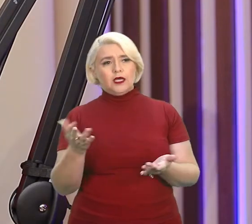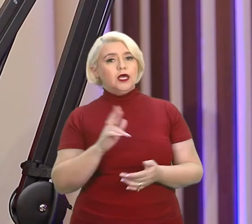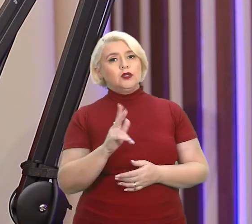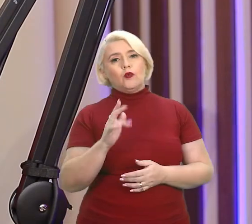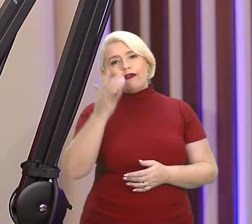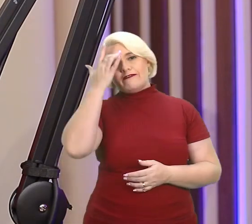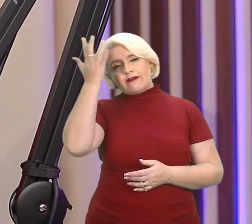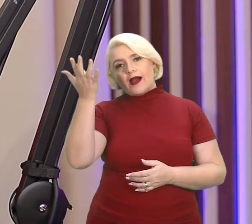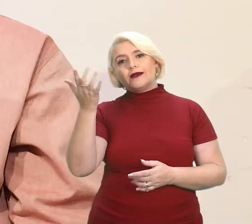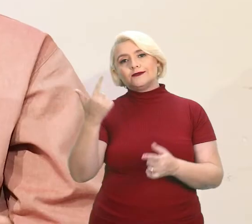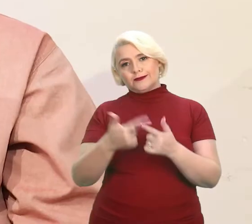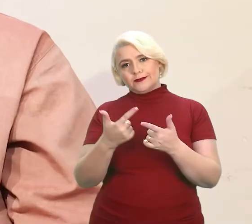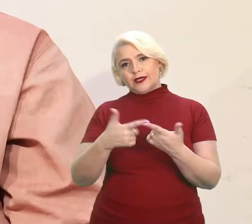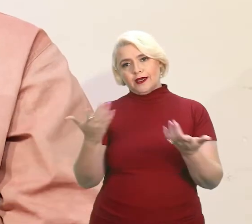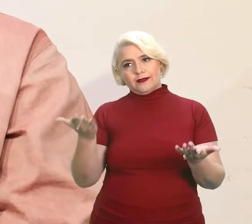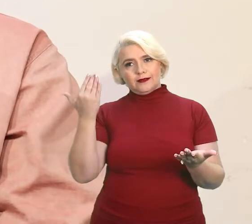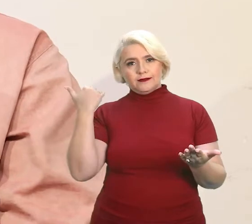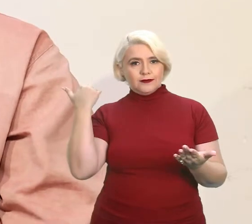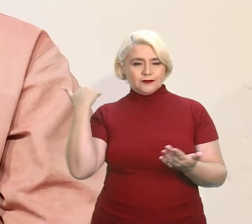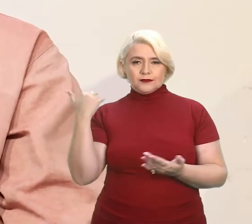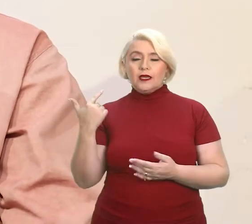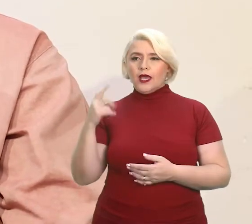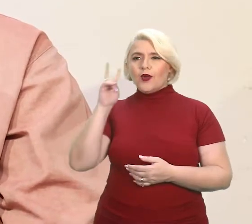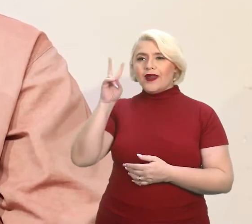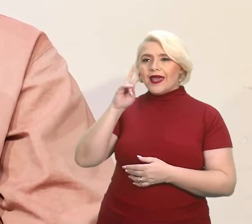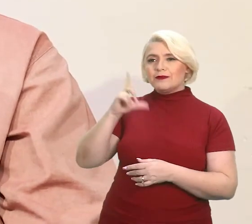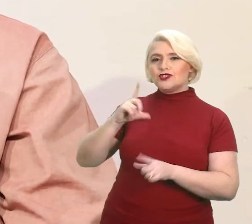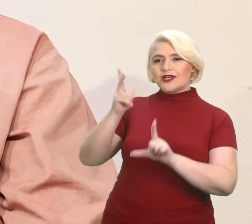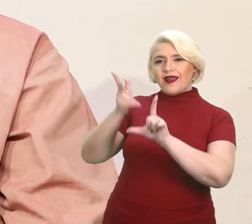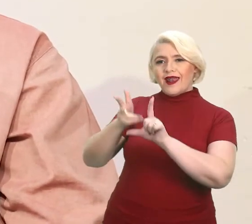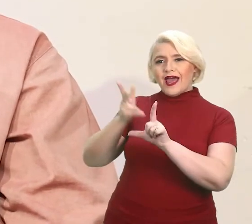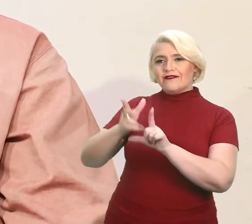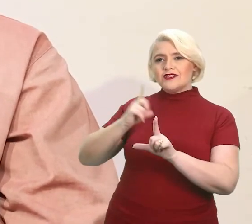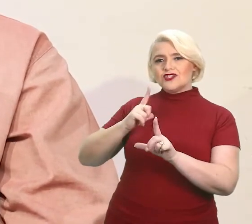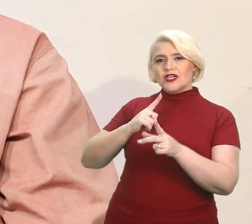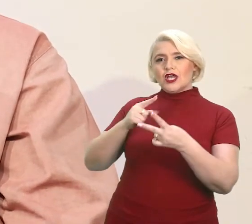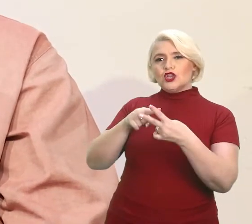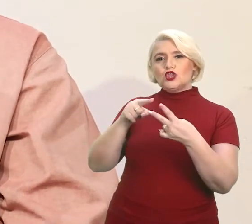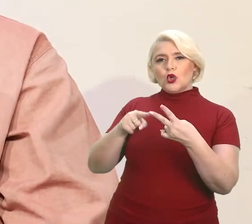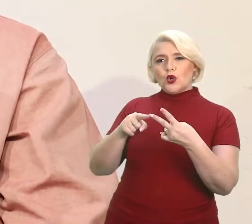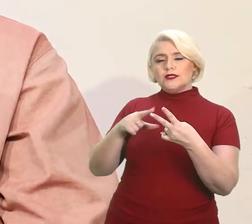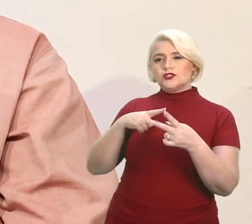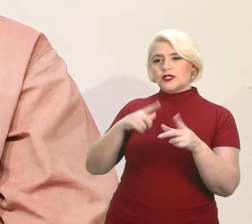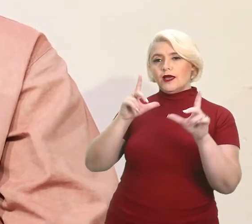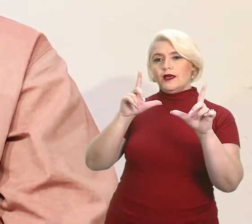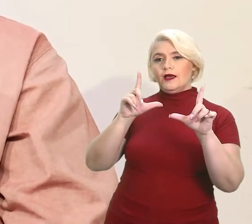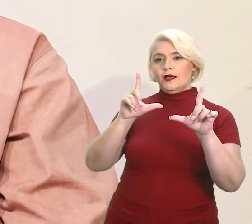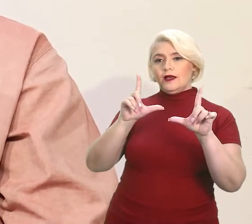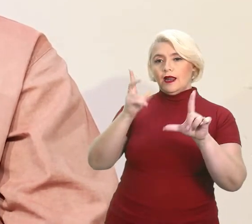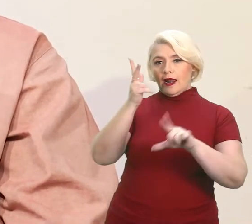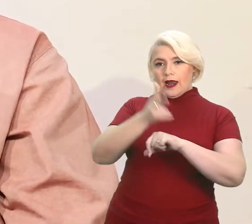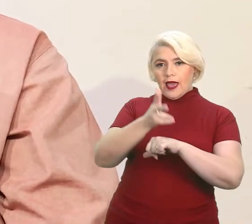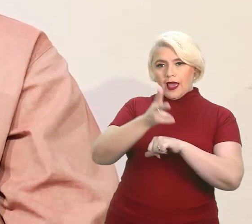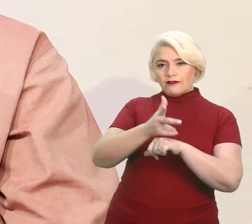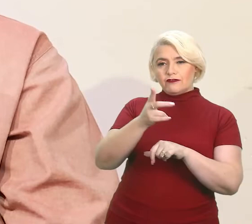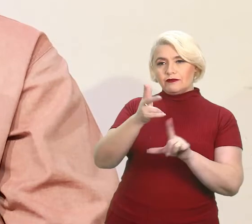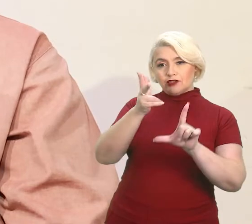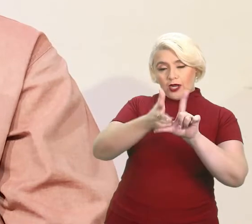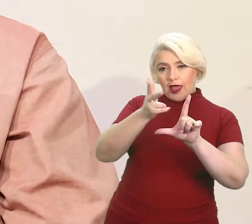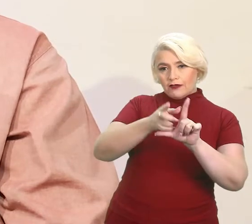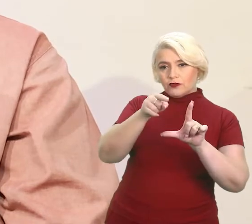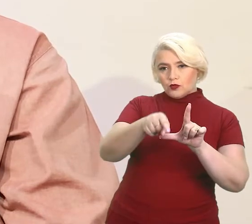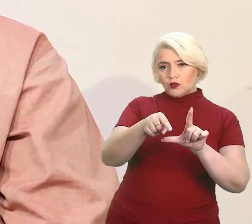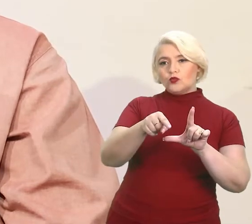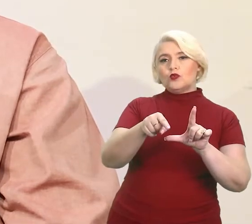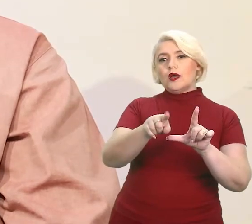era fácil de ver. E eu lembro que tinha live, que tinha a live acontecia em um canal e outro